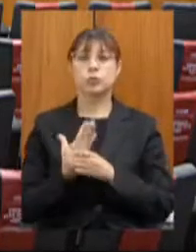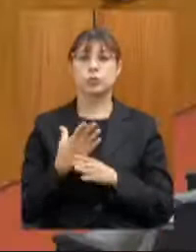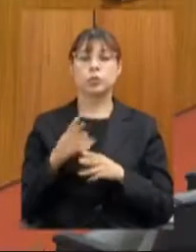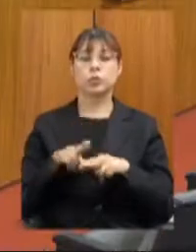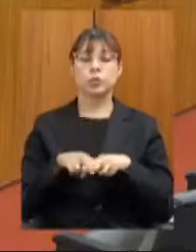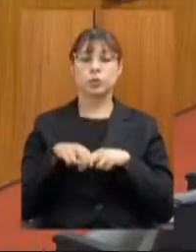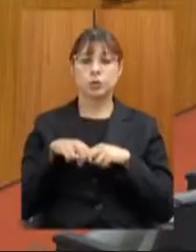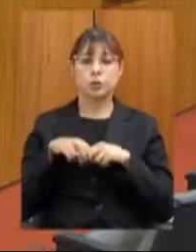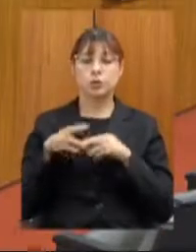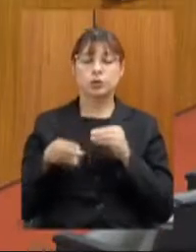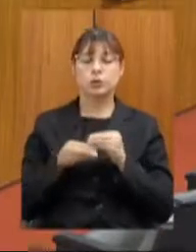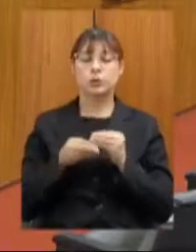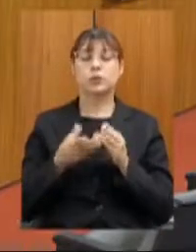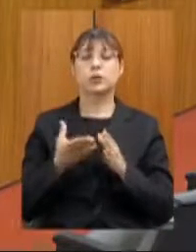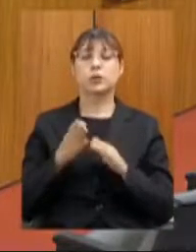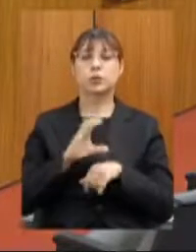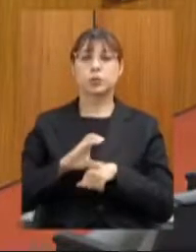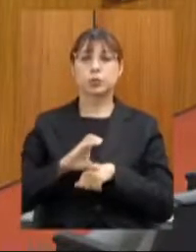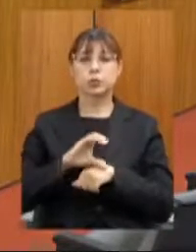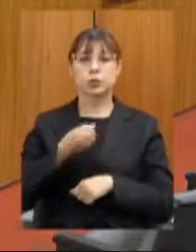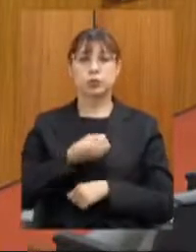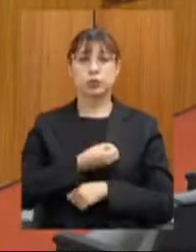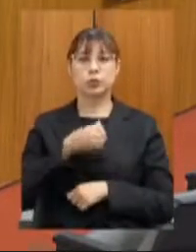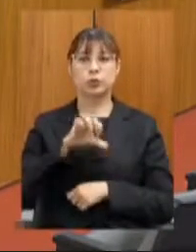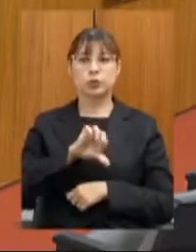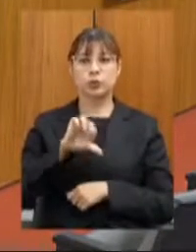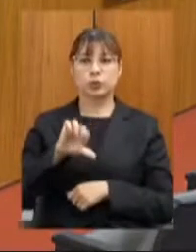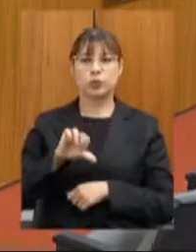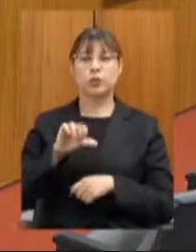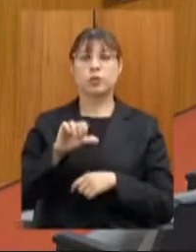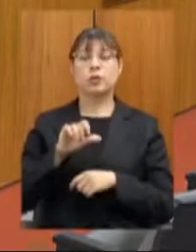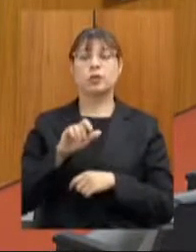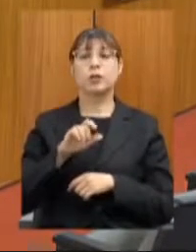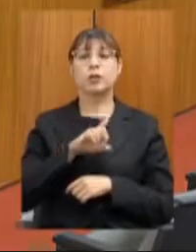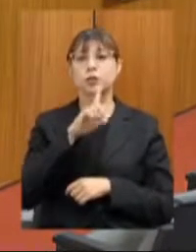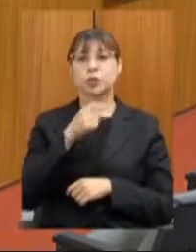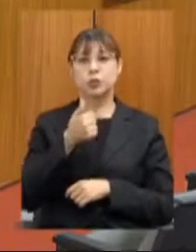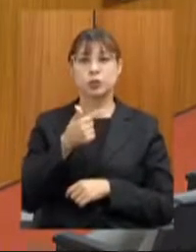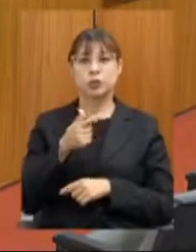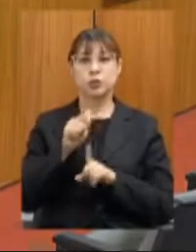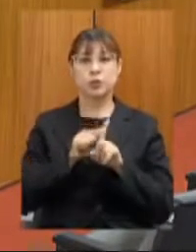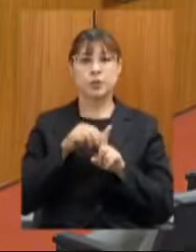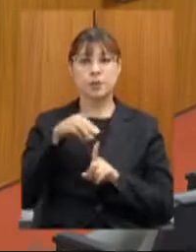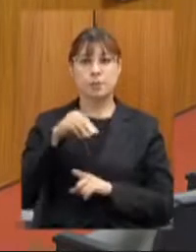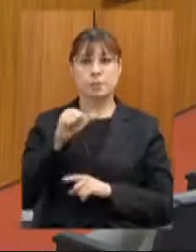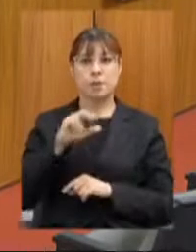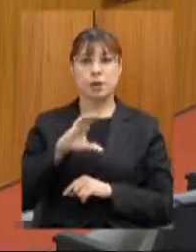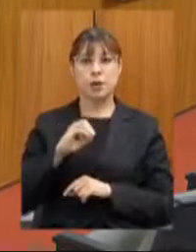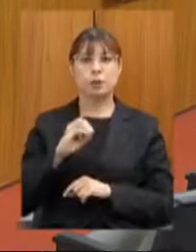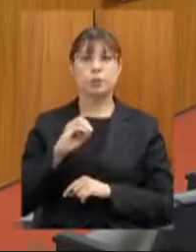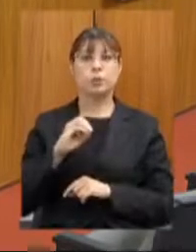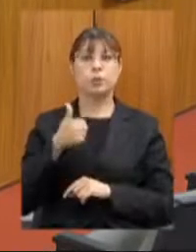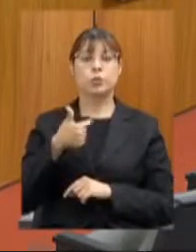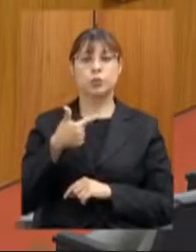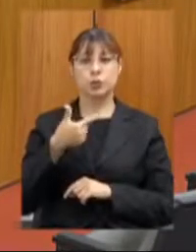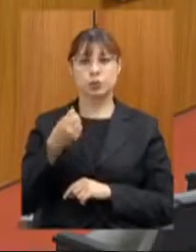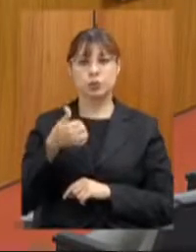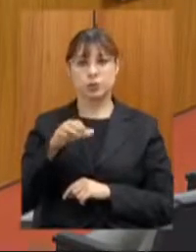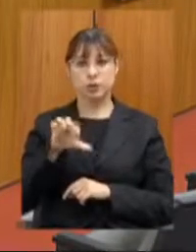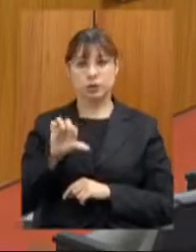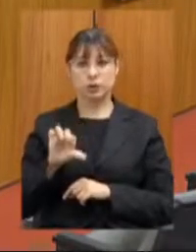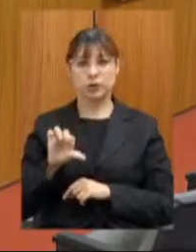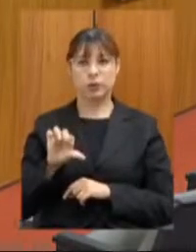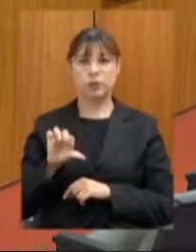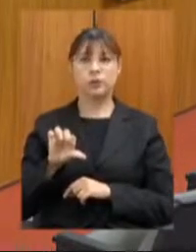Constituição do Estado nº 99, de 12 de março de 2019. Por ele, os secretários de Estado e dirigentes de entidades de